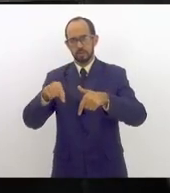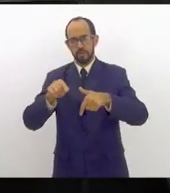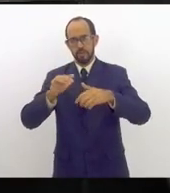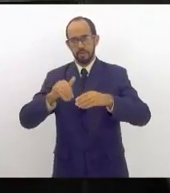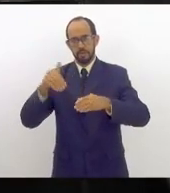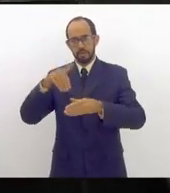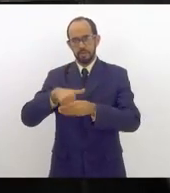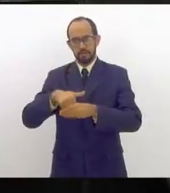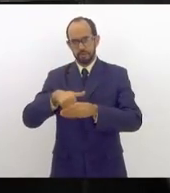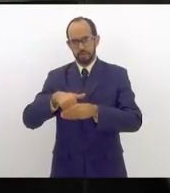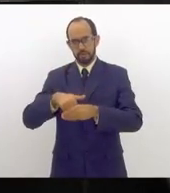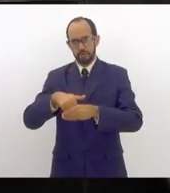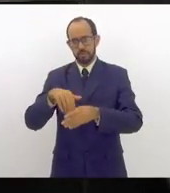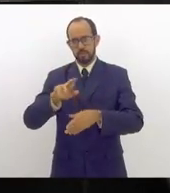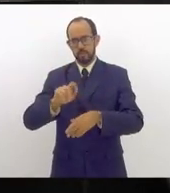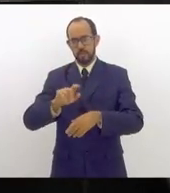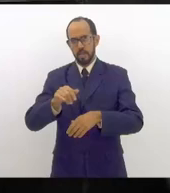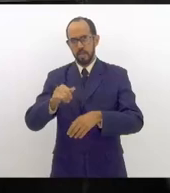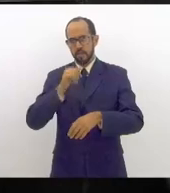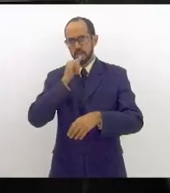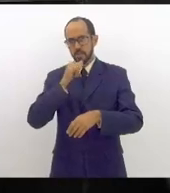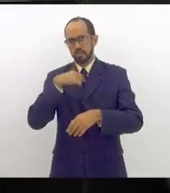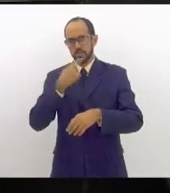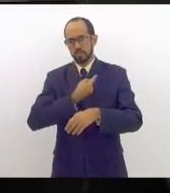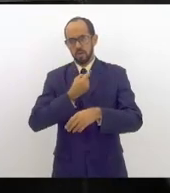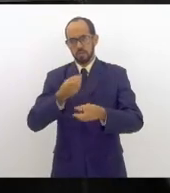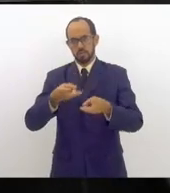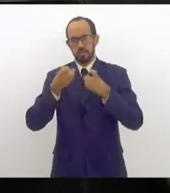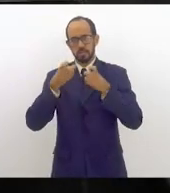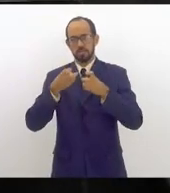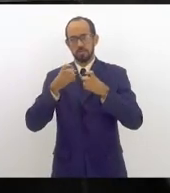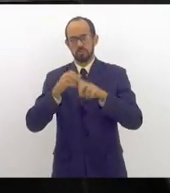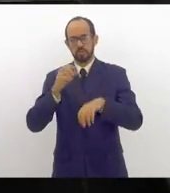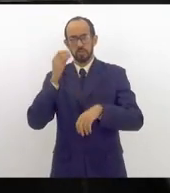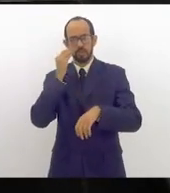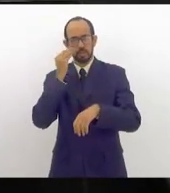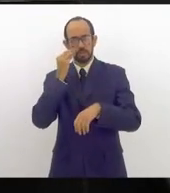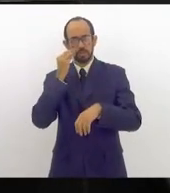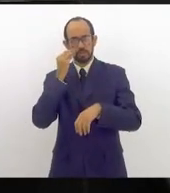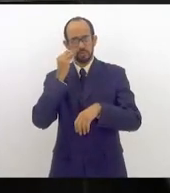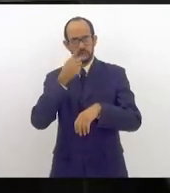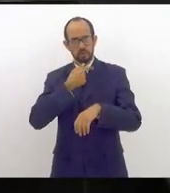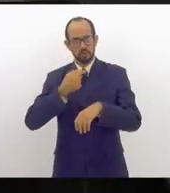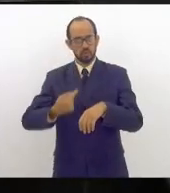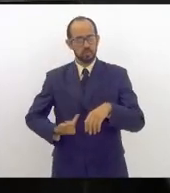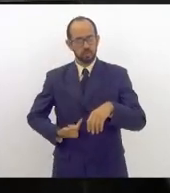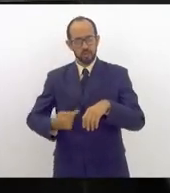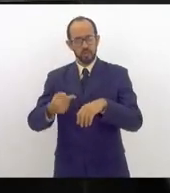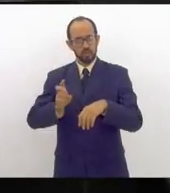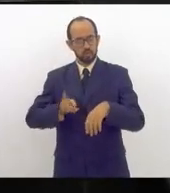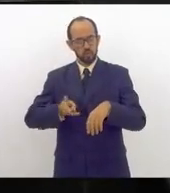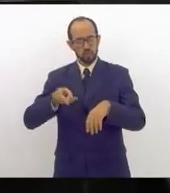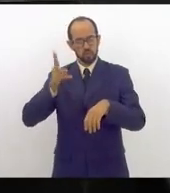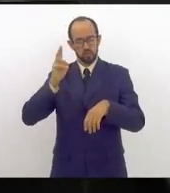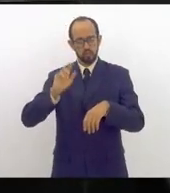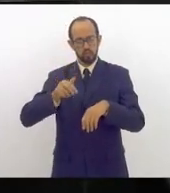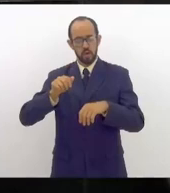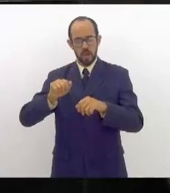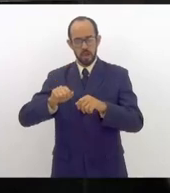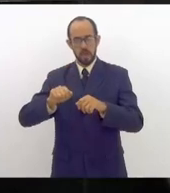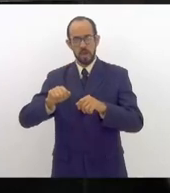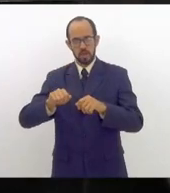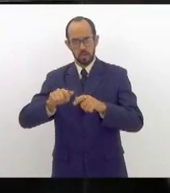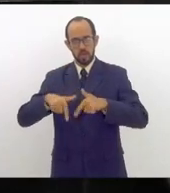eleitoreira, e não à toa, a gente observou o que foi a tentativa desse governo de se manter no governo nos últimos tempos